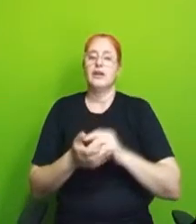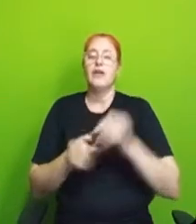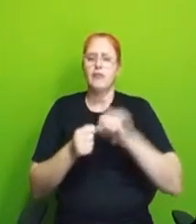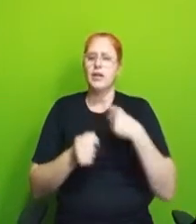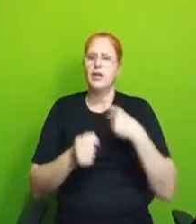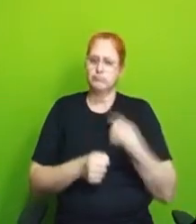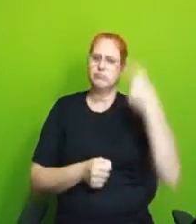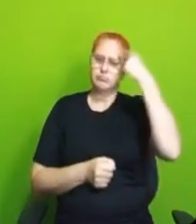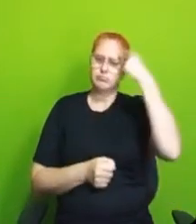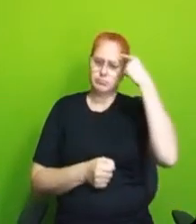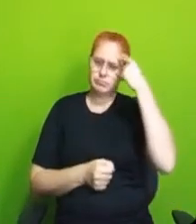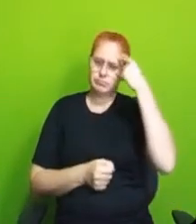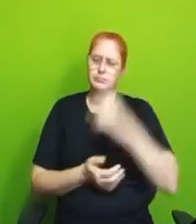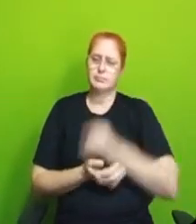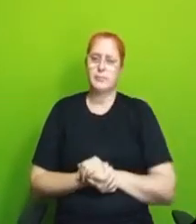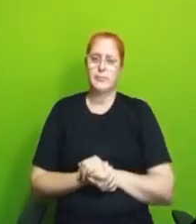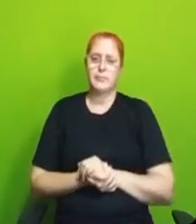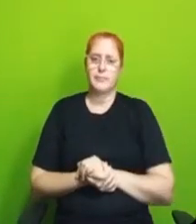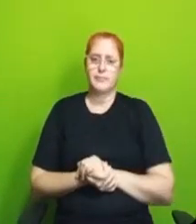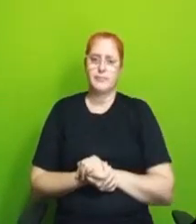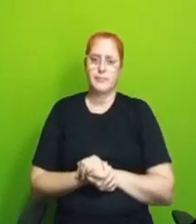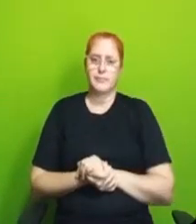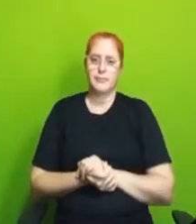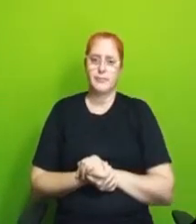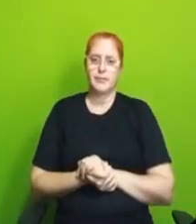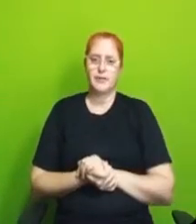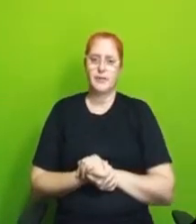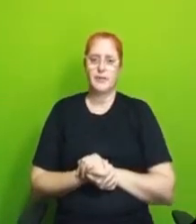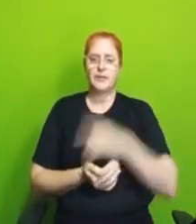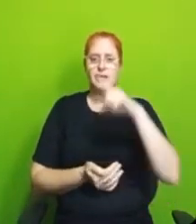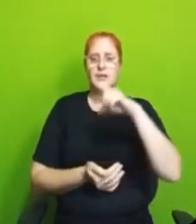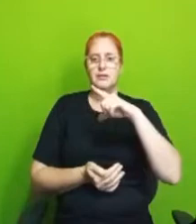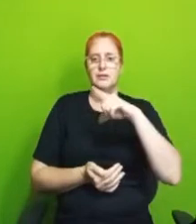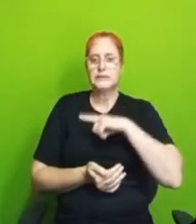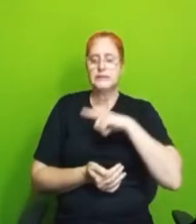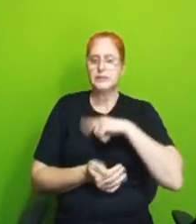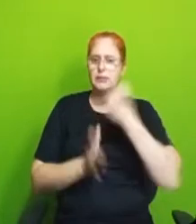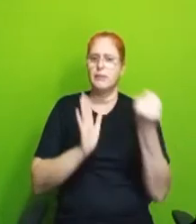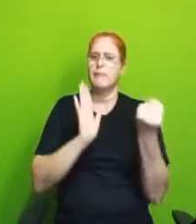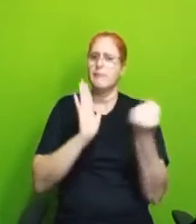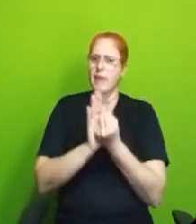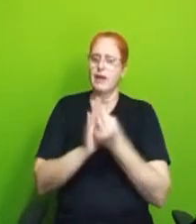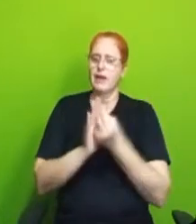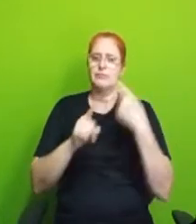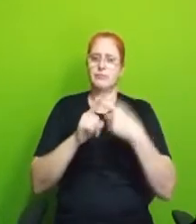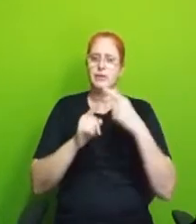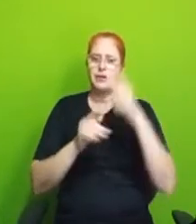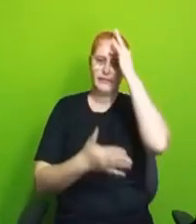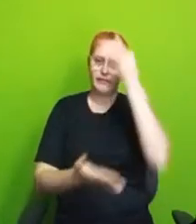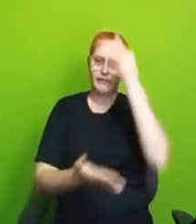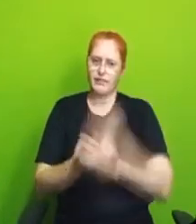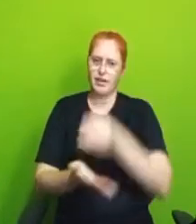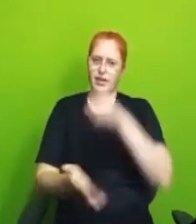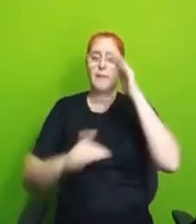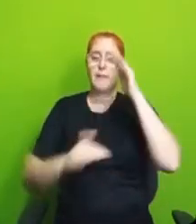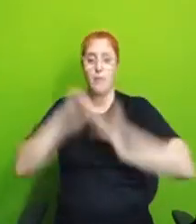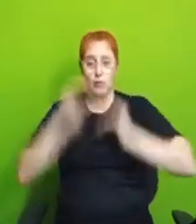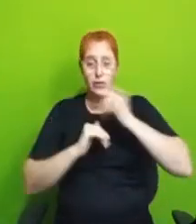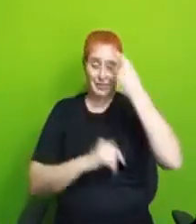evidentemente, abrir mão da dimensão simbólica, porque as crenças, a produção de ideias, elas também são